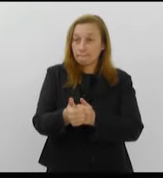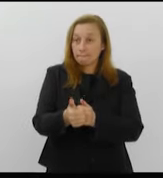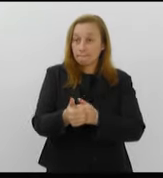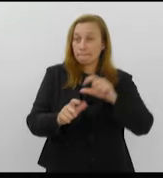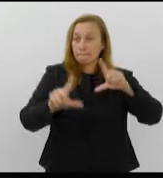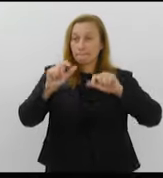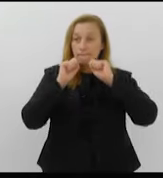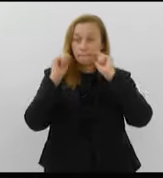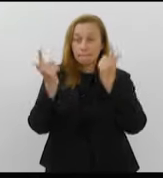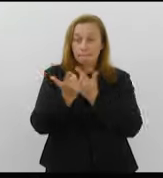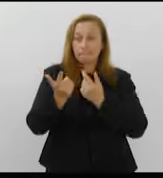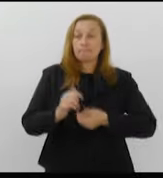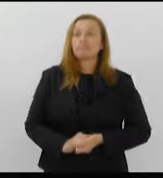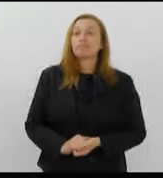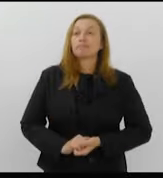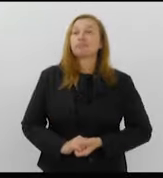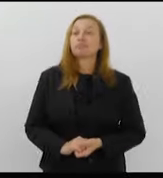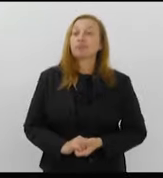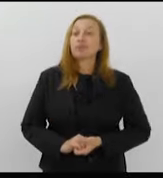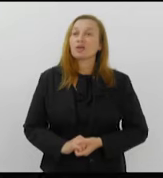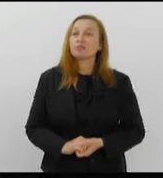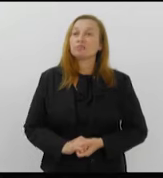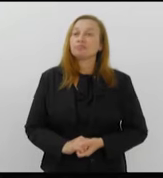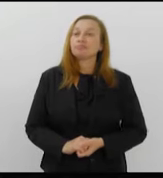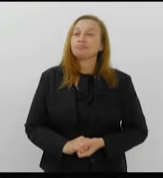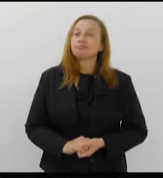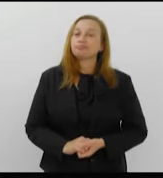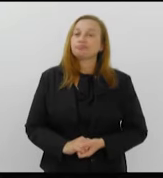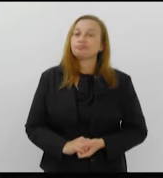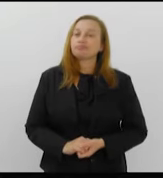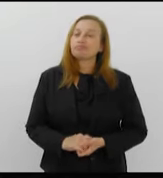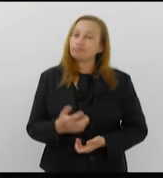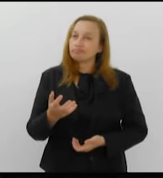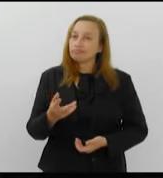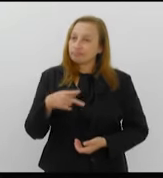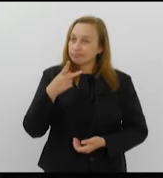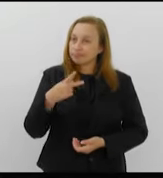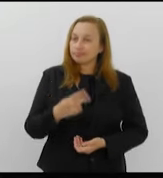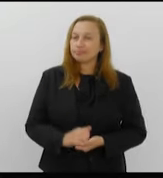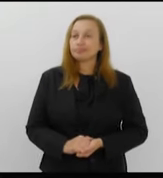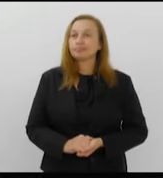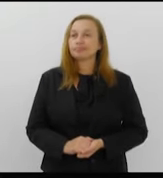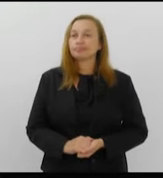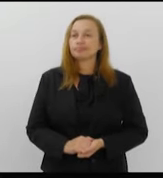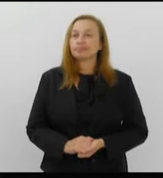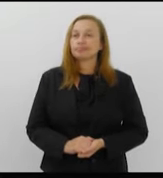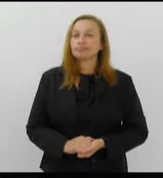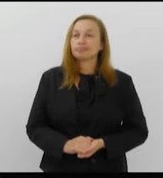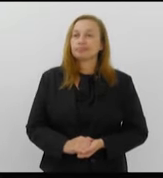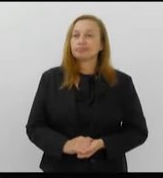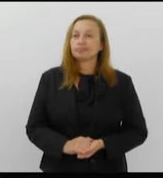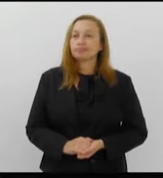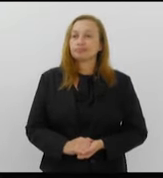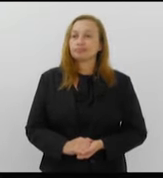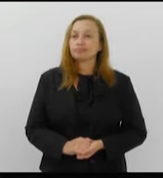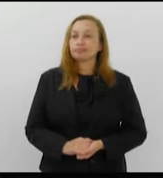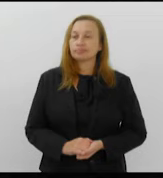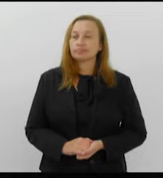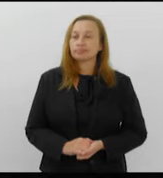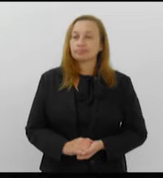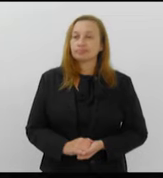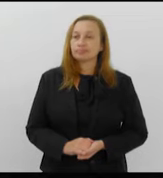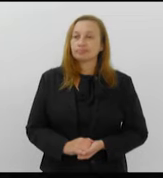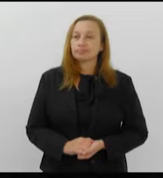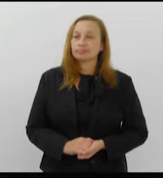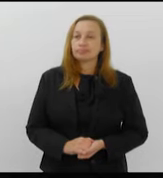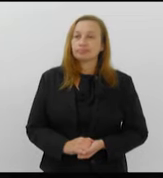pela TV Alert. Gostaria de entrar no mérito, uma vez que a brilhante explanação, na ocasião da discussão da matéria